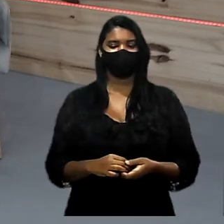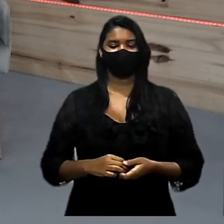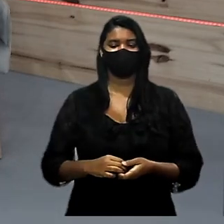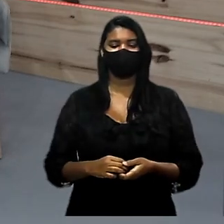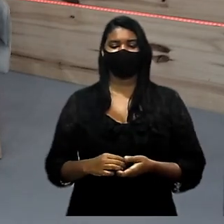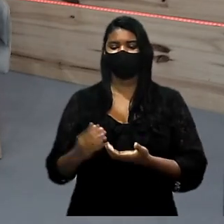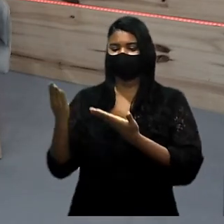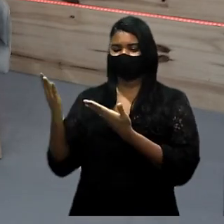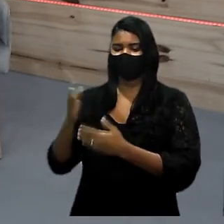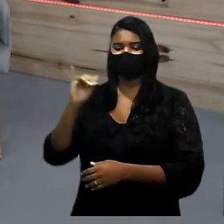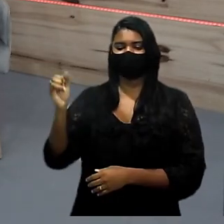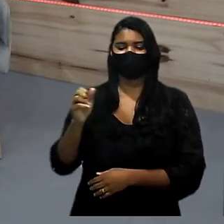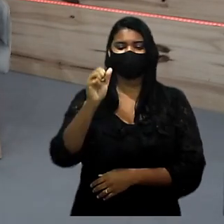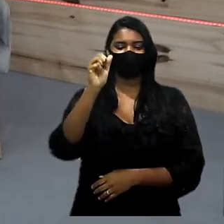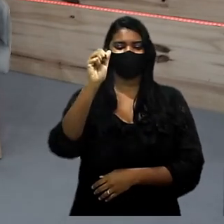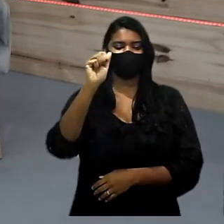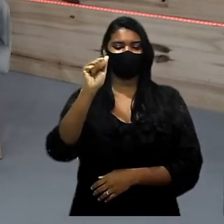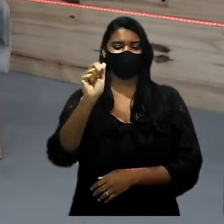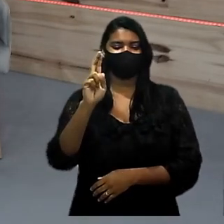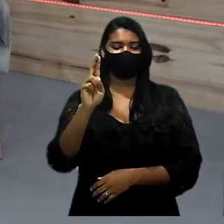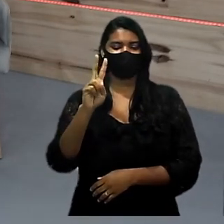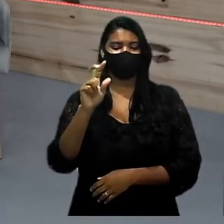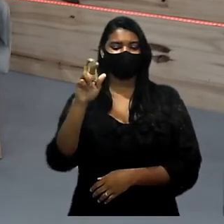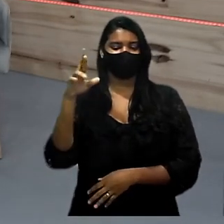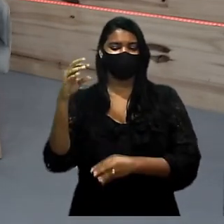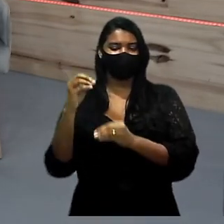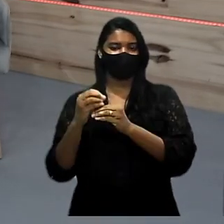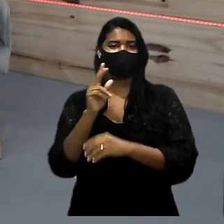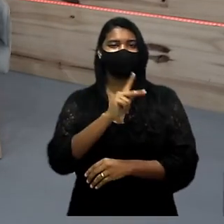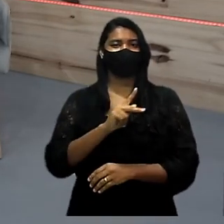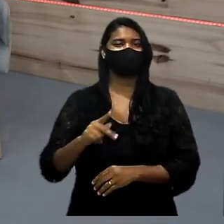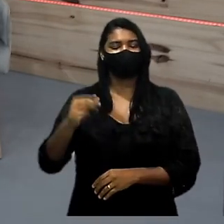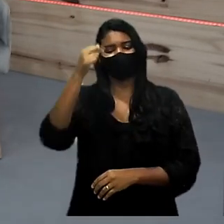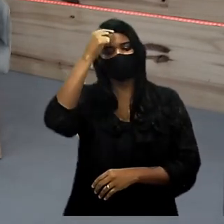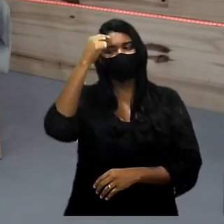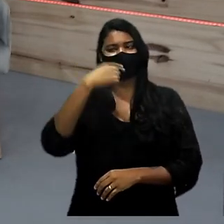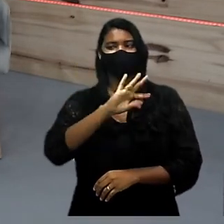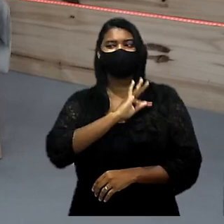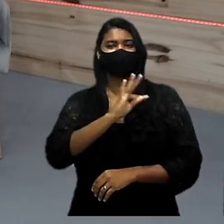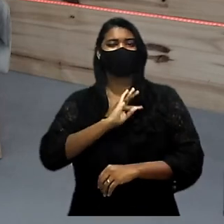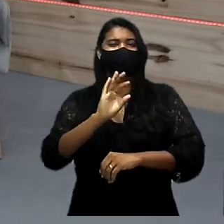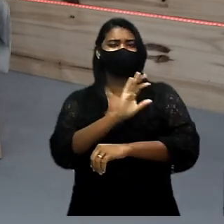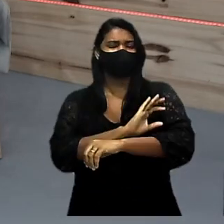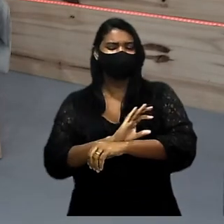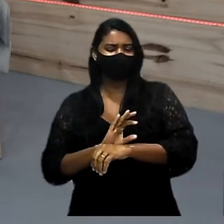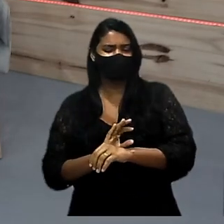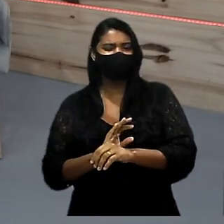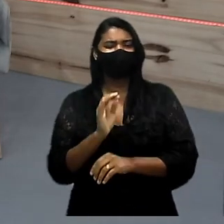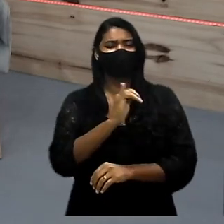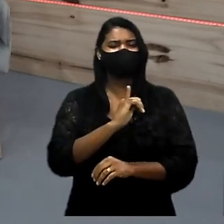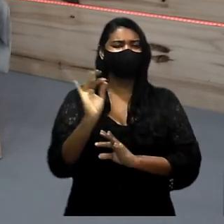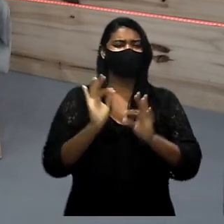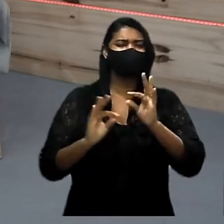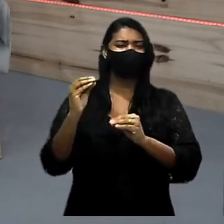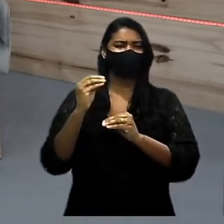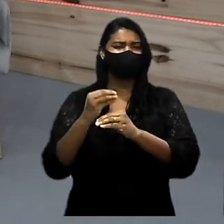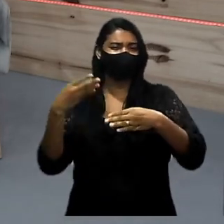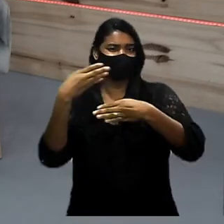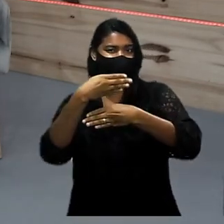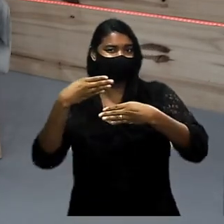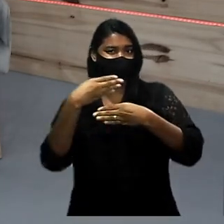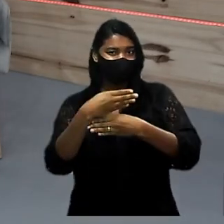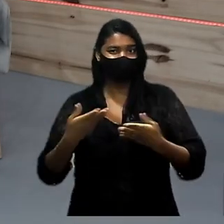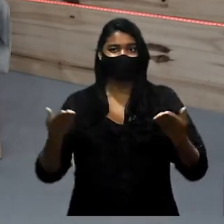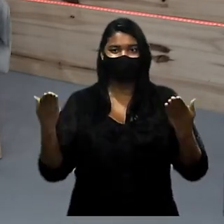Carneiro Leão, mestre de administração, professor universitário de cursos técnicos, consultor, instrutor pelo Sebrae,